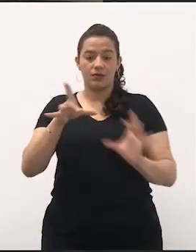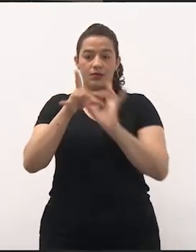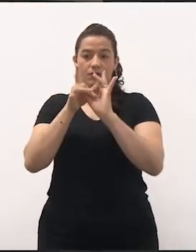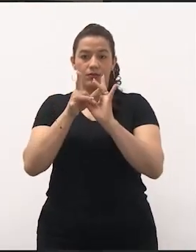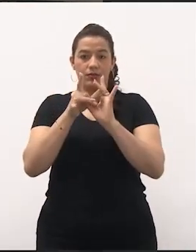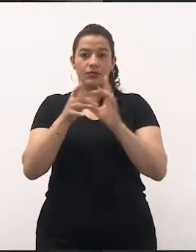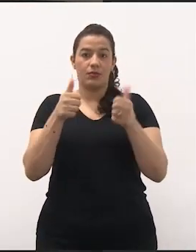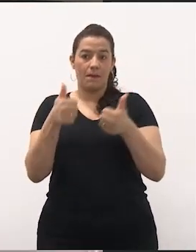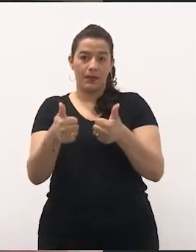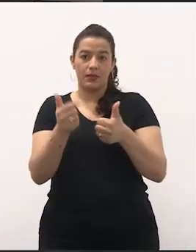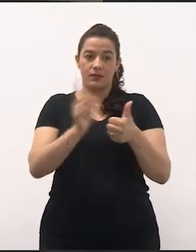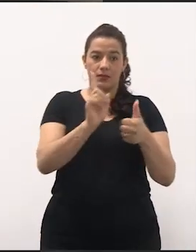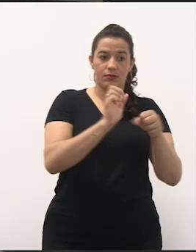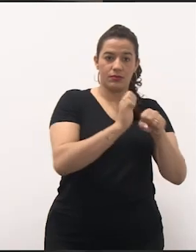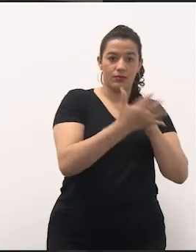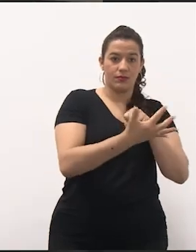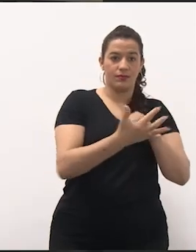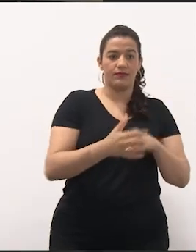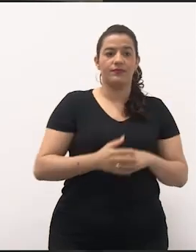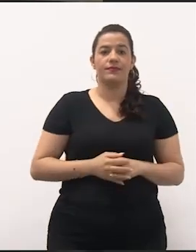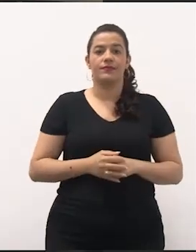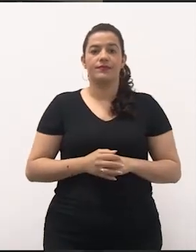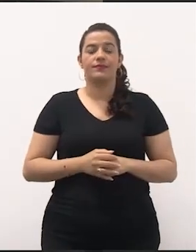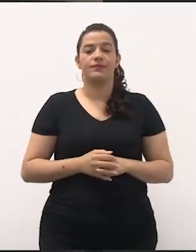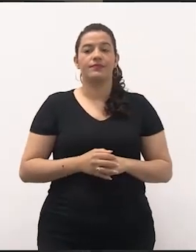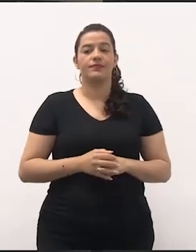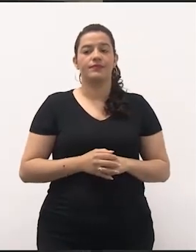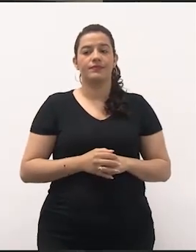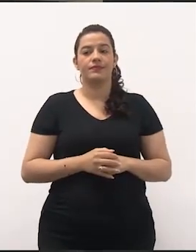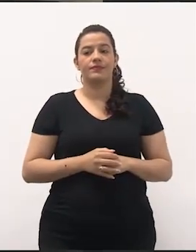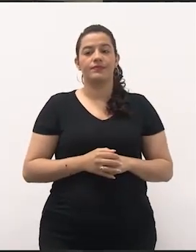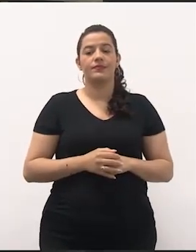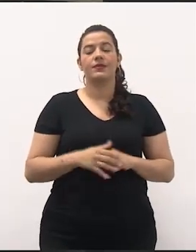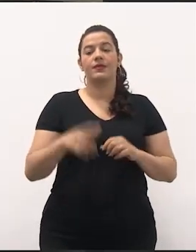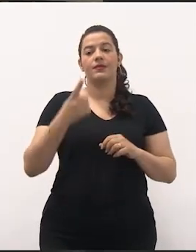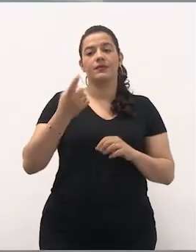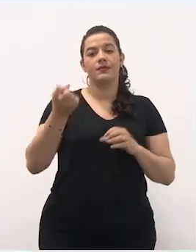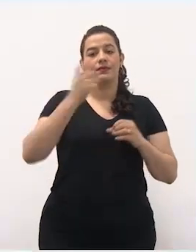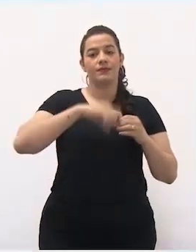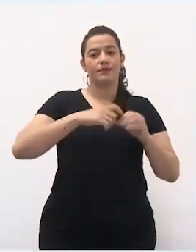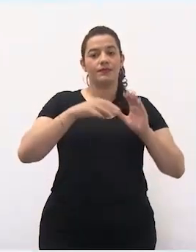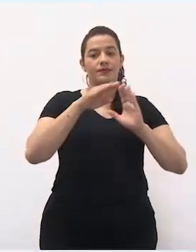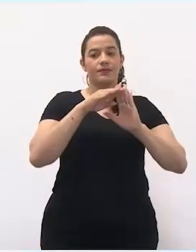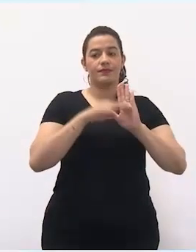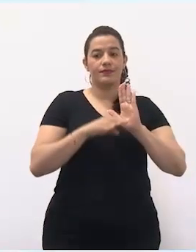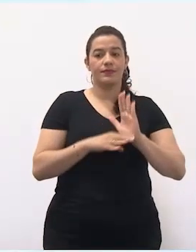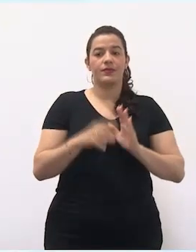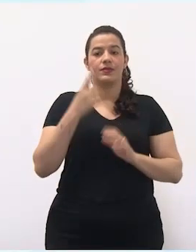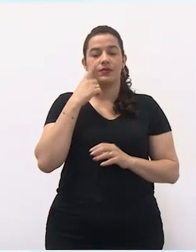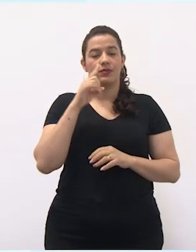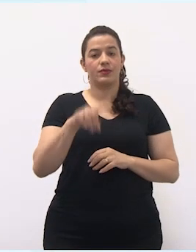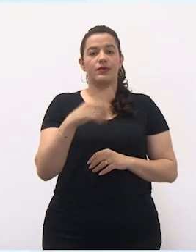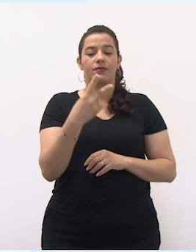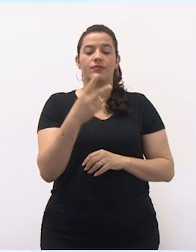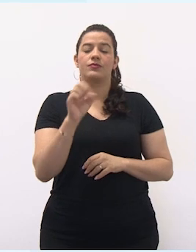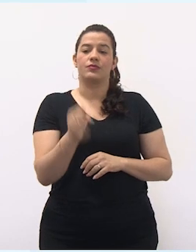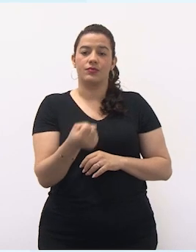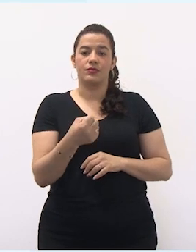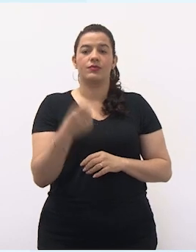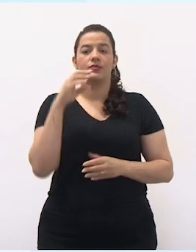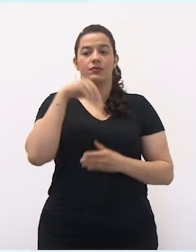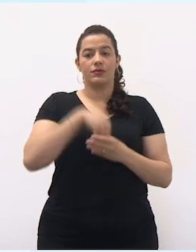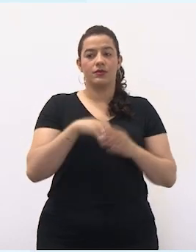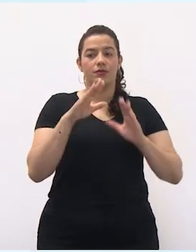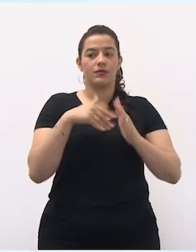Covid. E aí, voltando ao cronograma, então a gente vai ter no dia 28 esse compartilhamento dentro